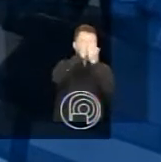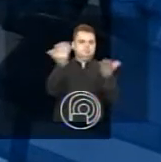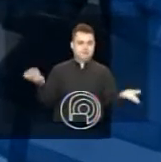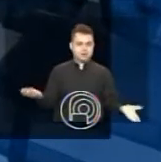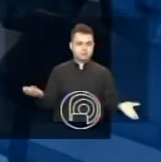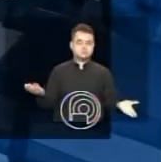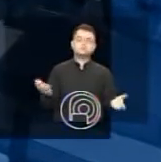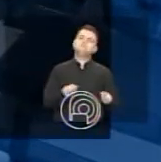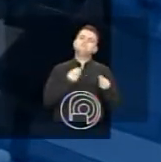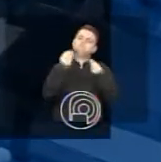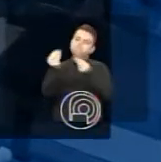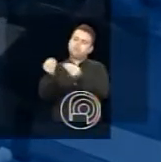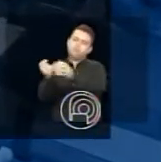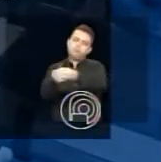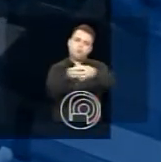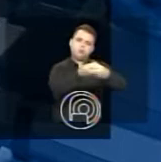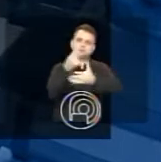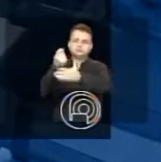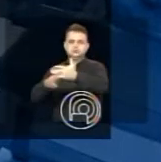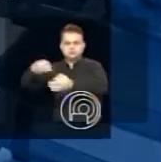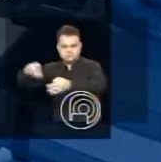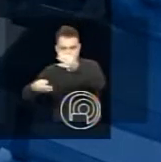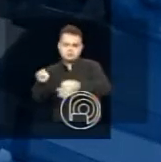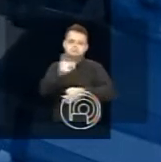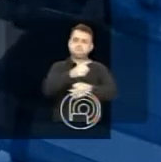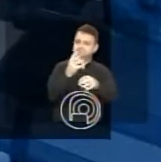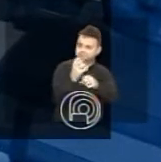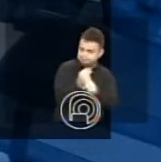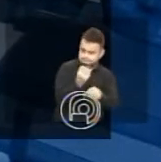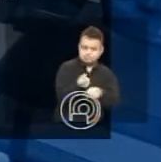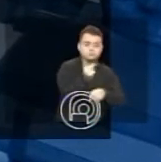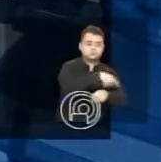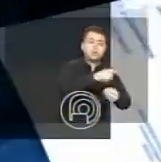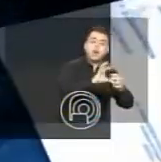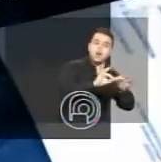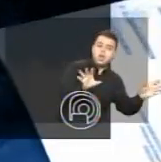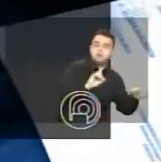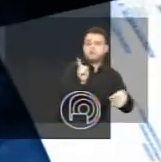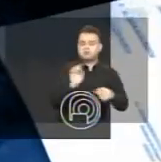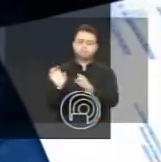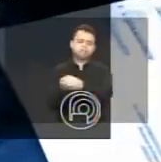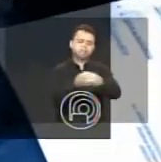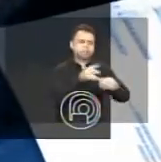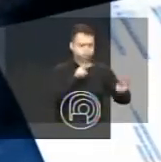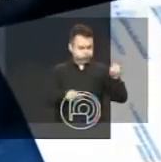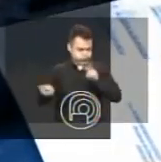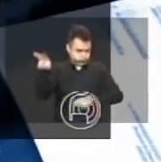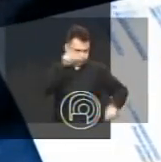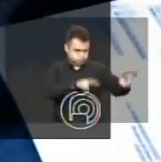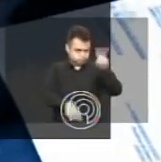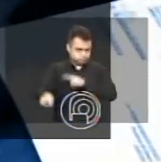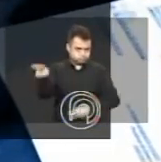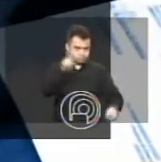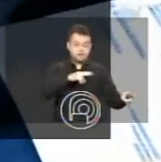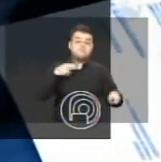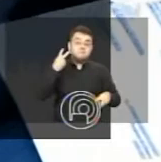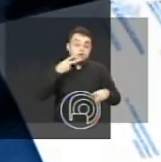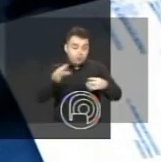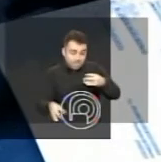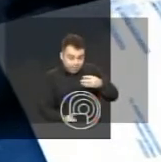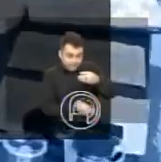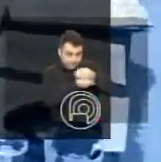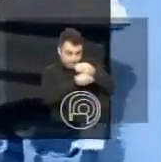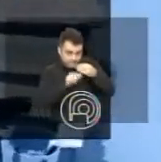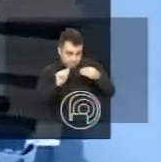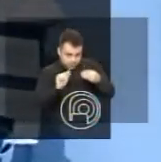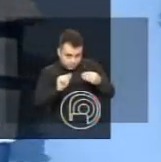foi encaminhado às comissões de Justiça e Redação, Finanças e Orçamento e de Concessões. O autor do projeto acrescentou uma emenda ao